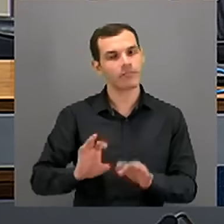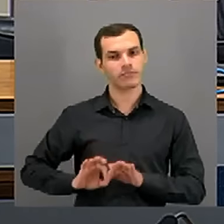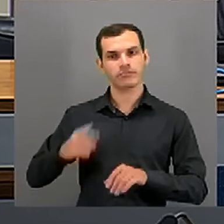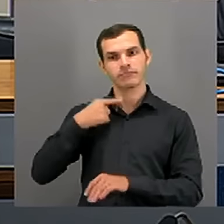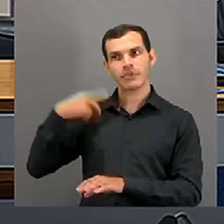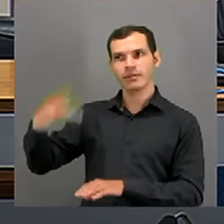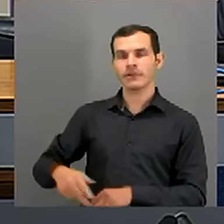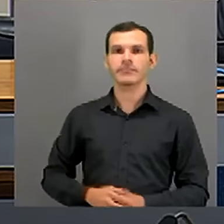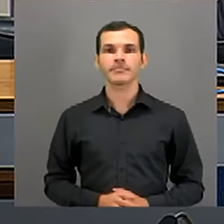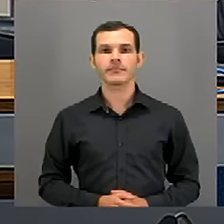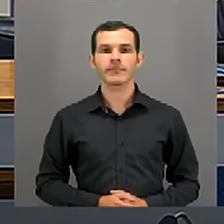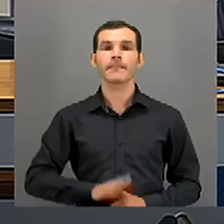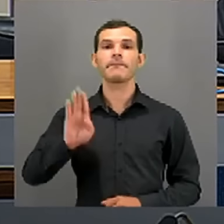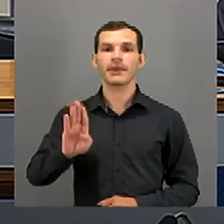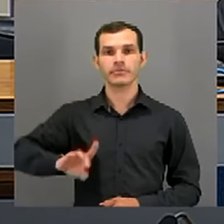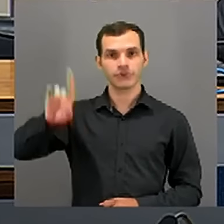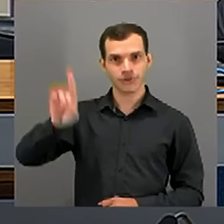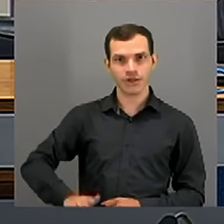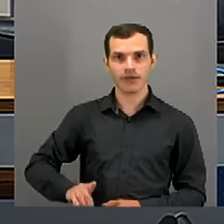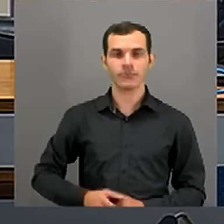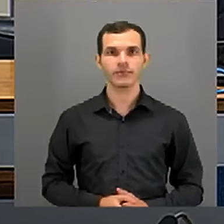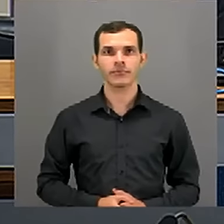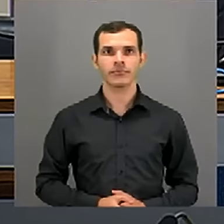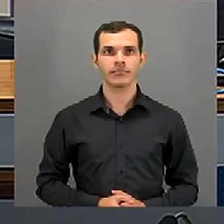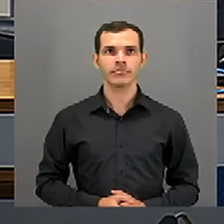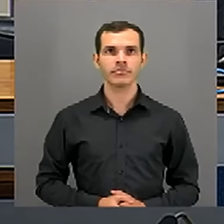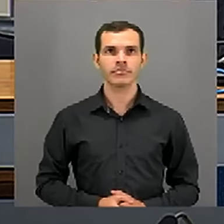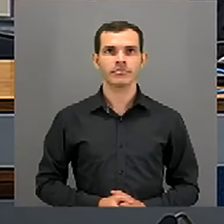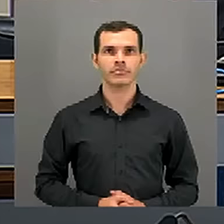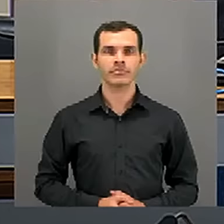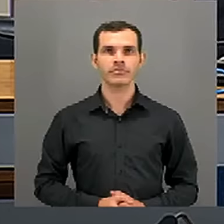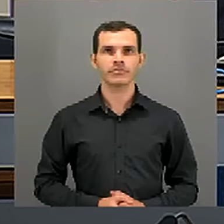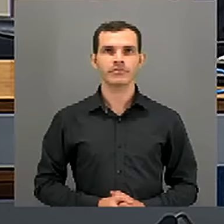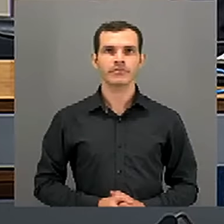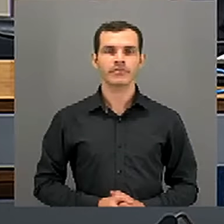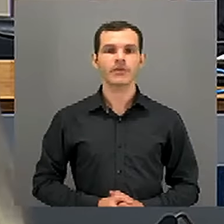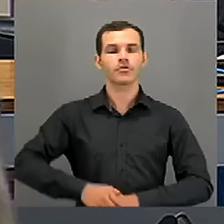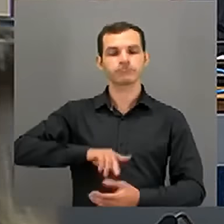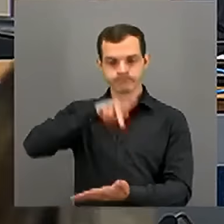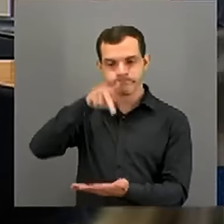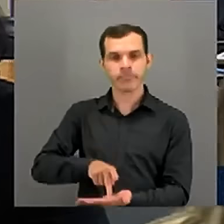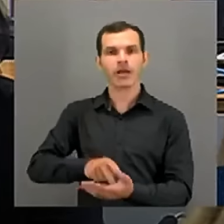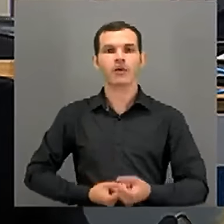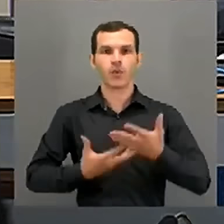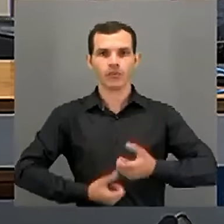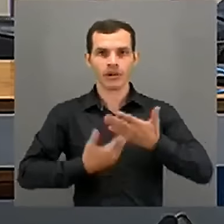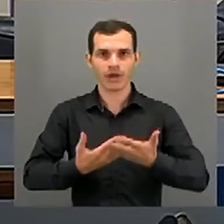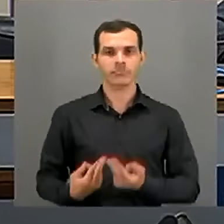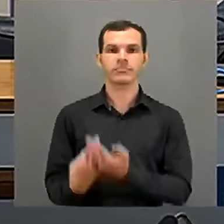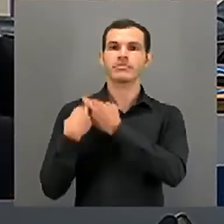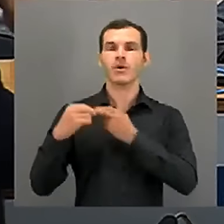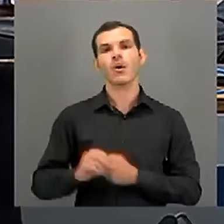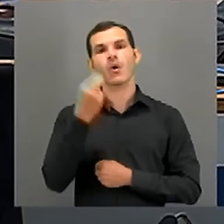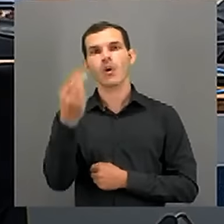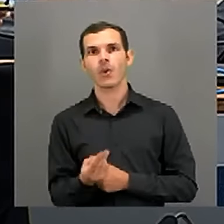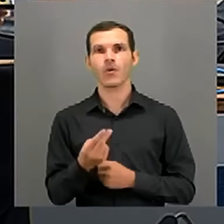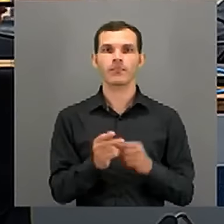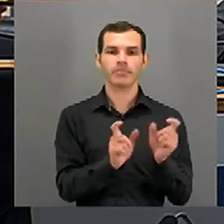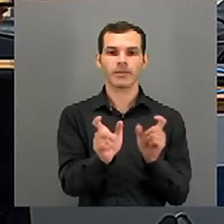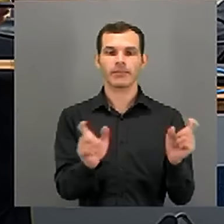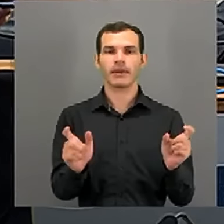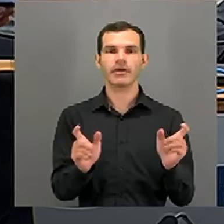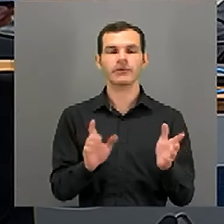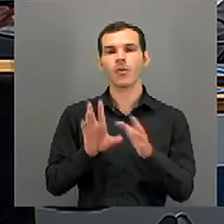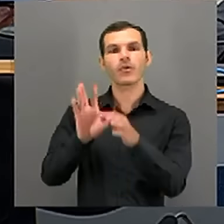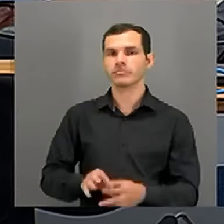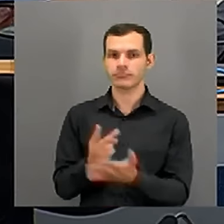ele dirigidas, B, o direito de não ser submetido ao compromisso de dizer a verdade ou de subscrever termos com esse